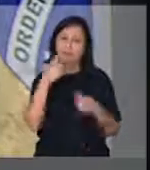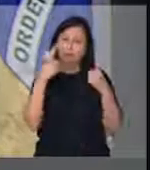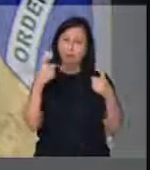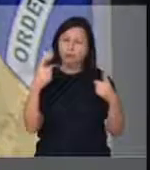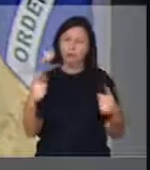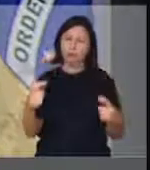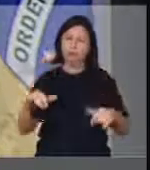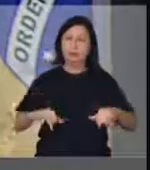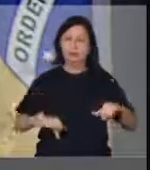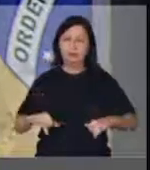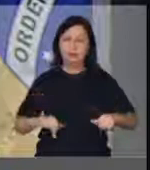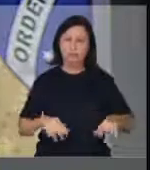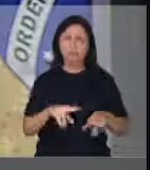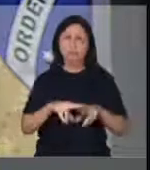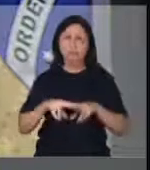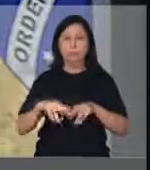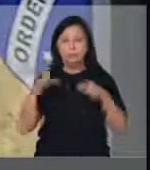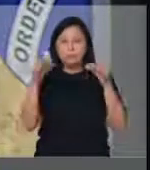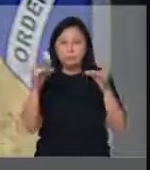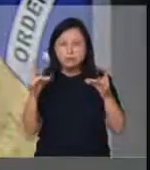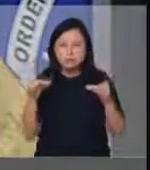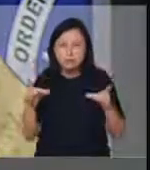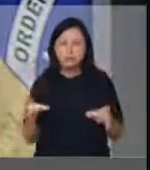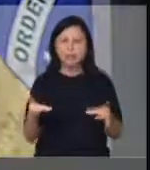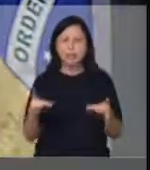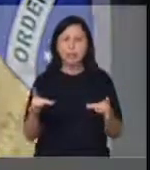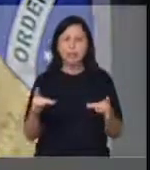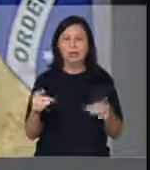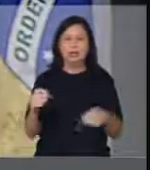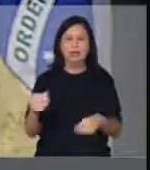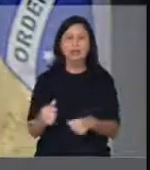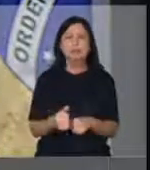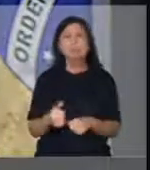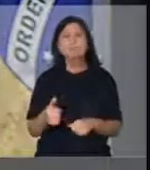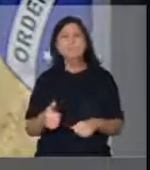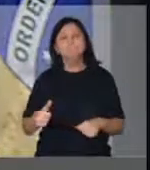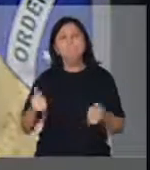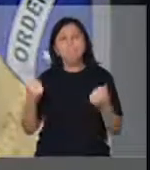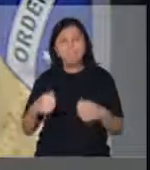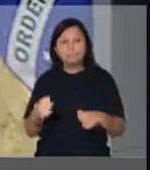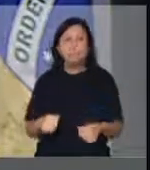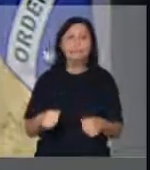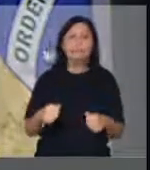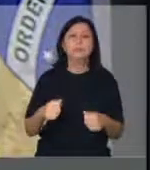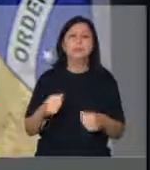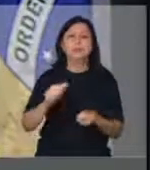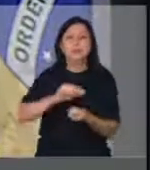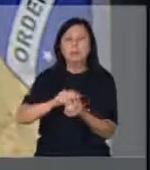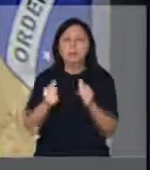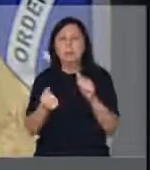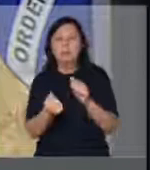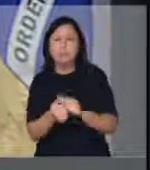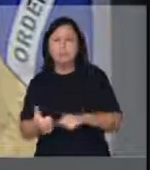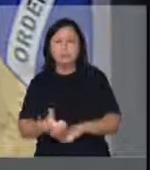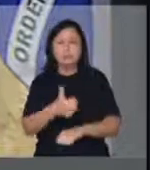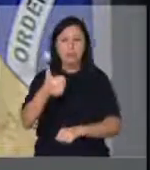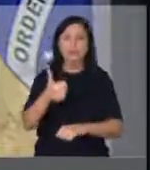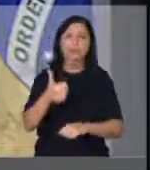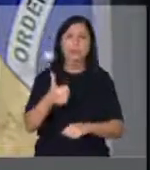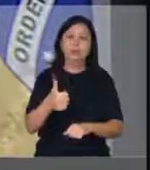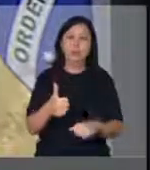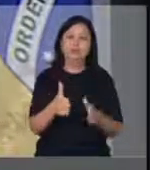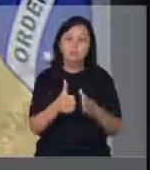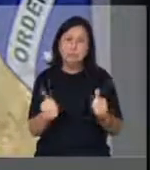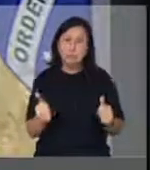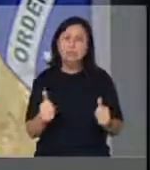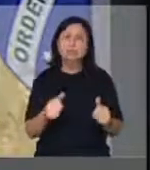haverá de ser melhorado agora no senado inclusive a peça anuência da deputada ex-deputado futura senadora do estado hipnótico